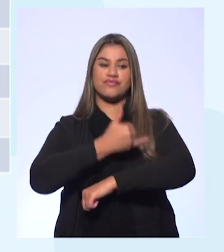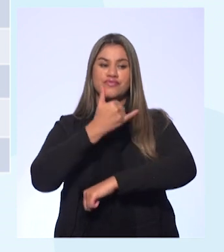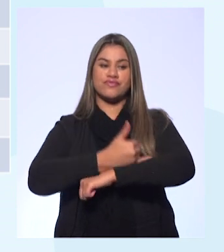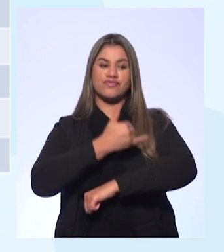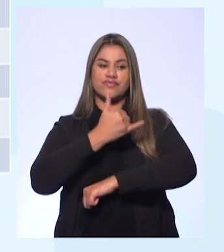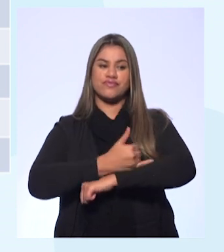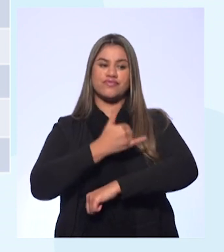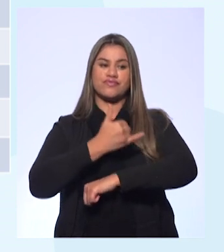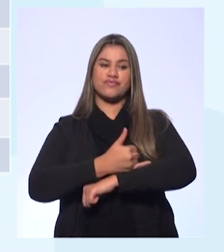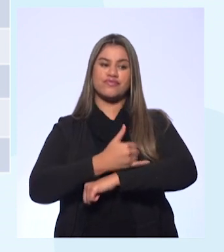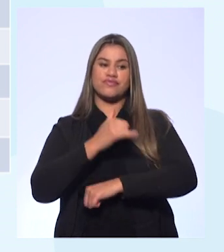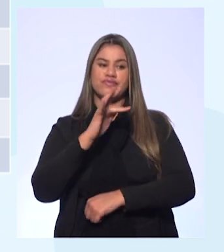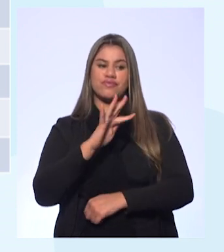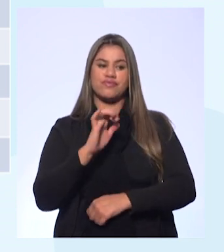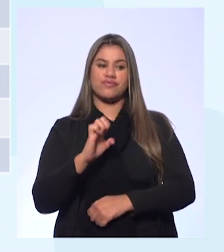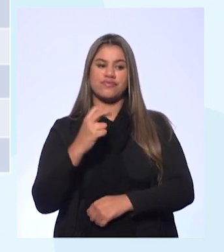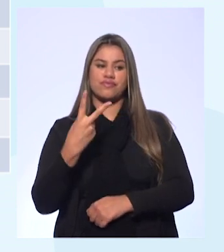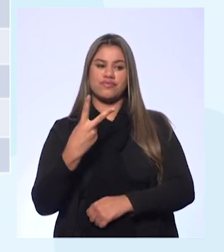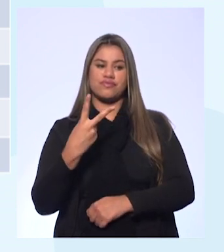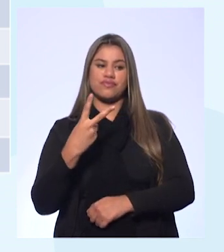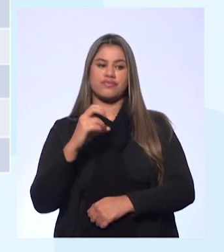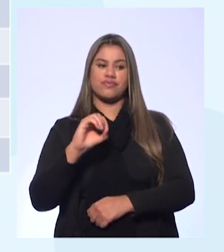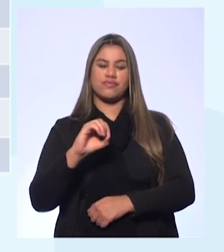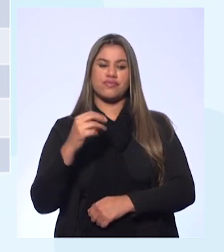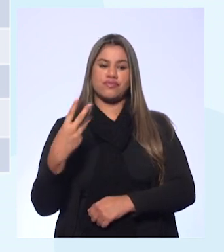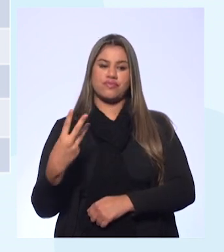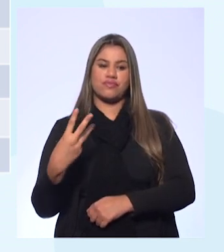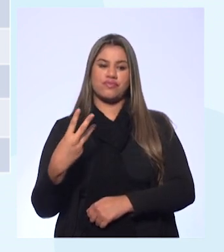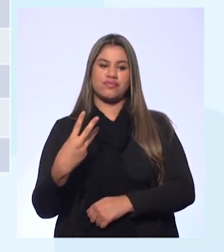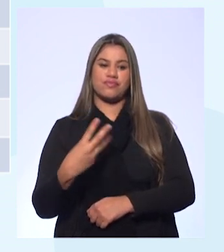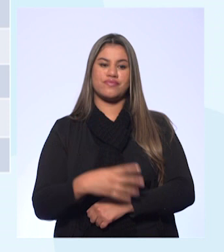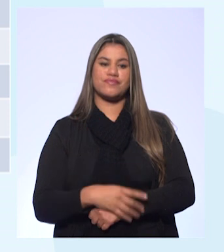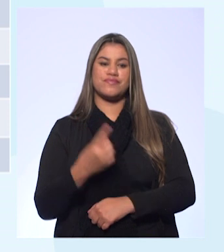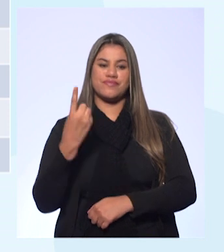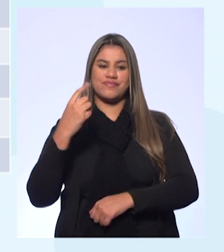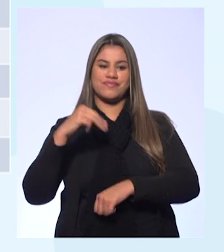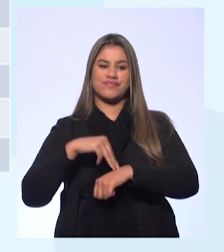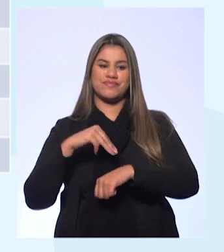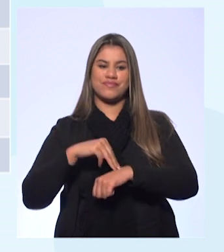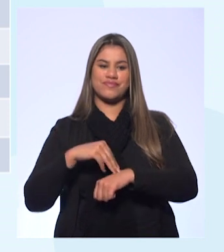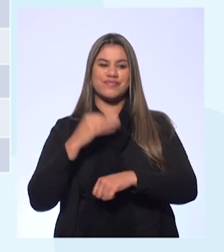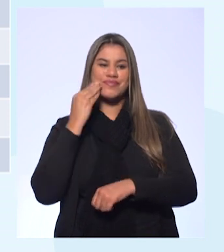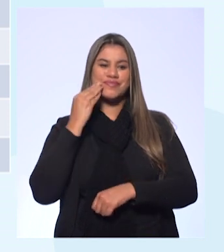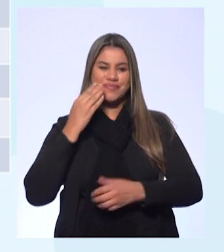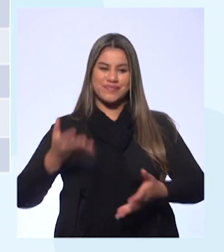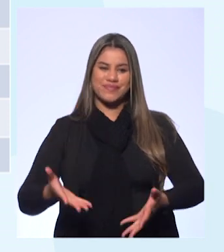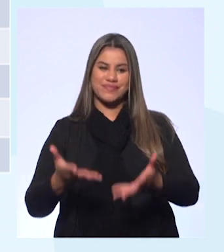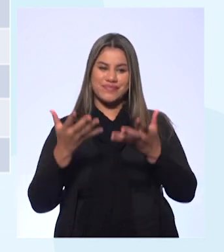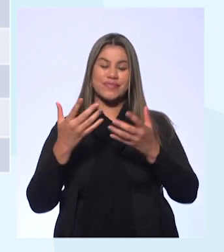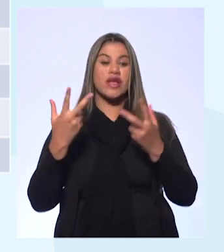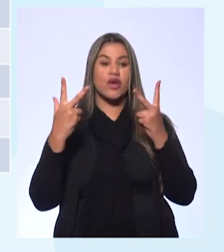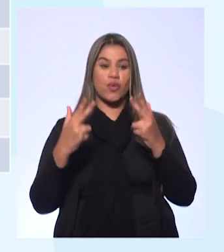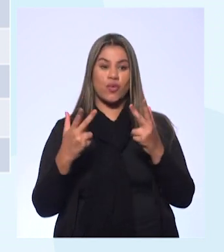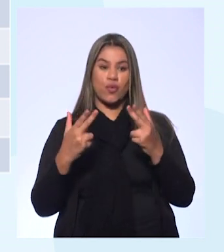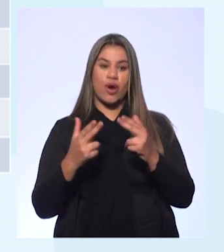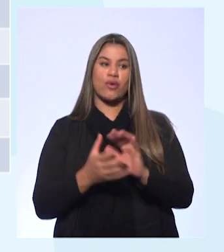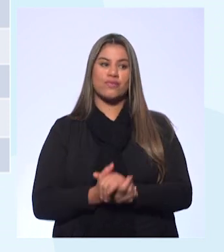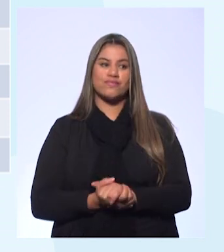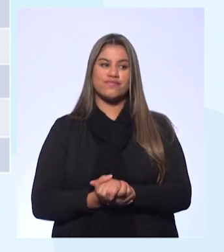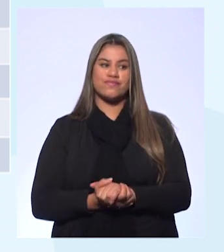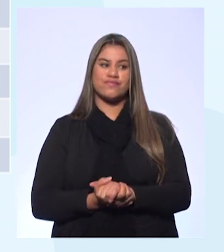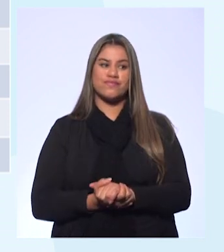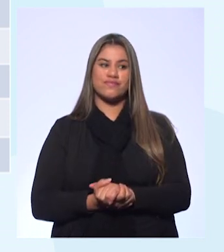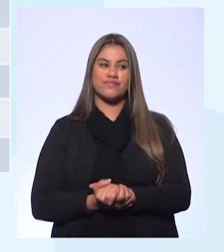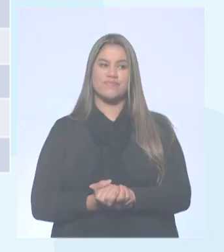terceiro, que é Fe2O3. Vou dar um minutinho para vocês tentarem fazer. Vamos lá? No mesmo esquema que fizemos no anterior.